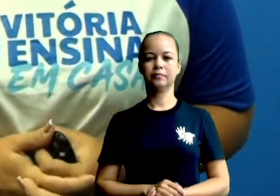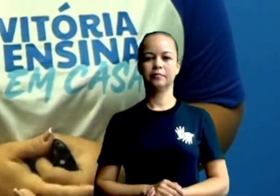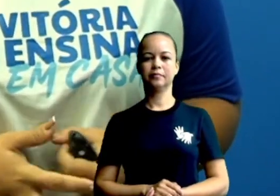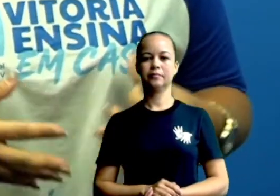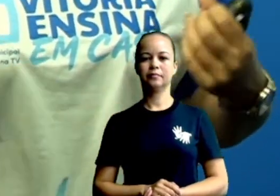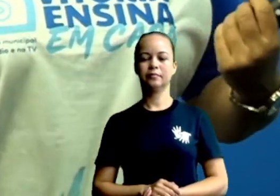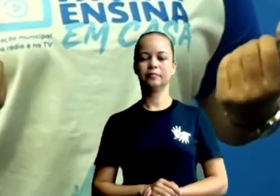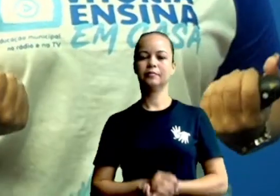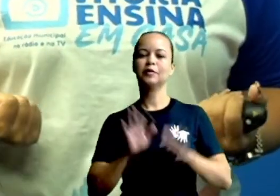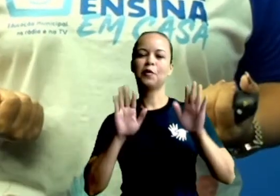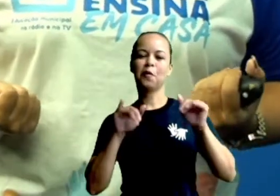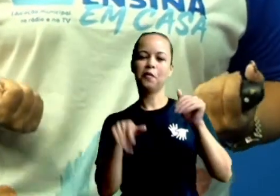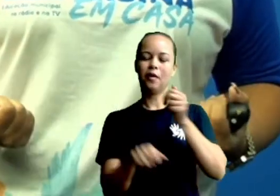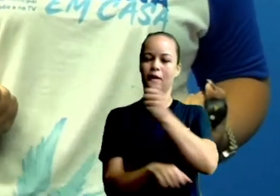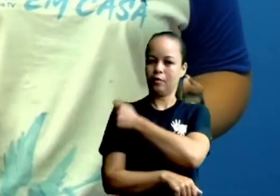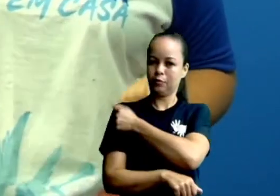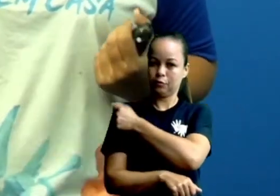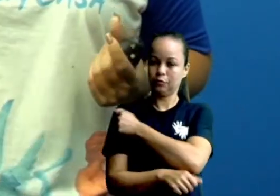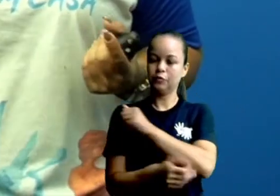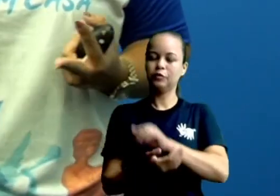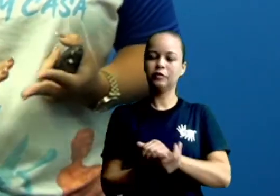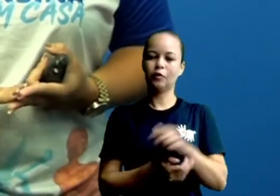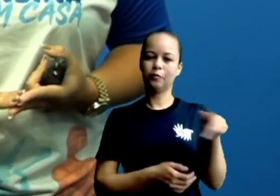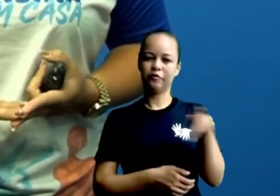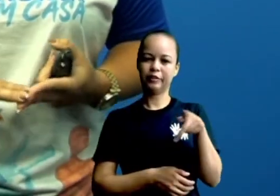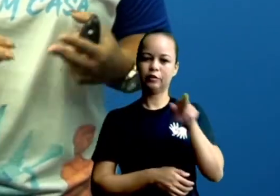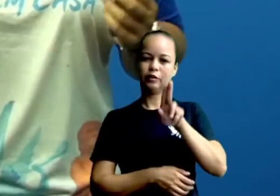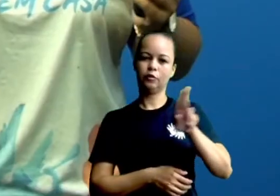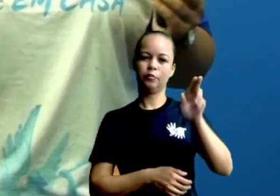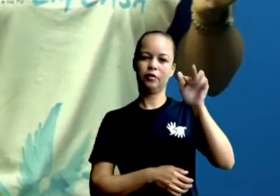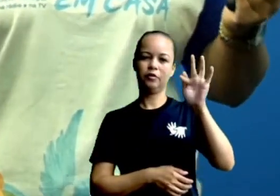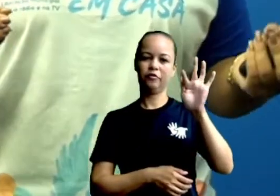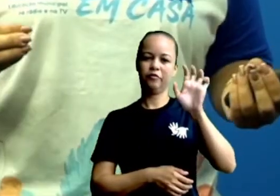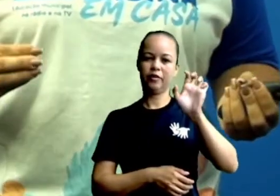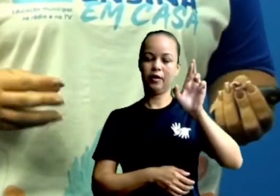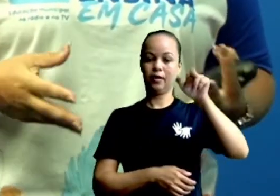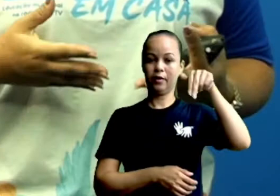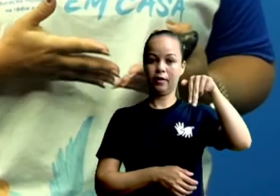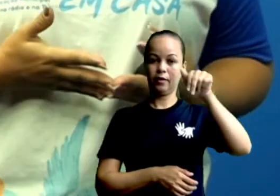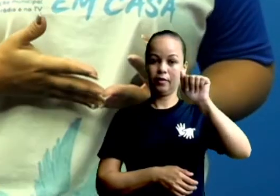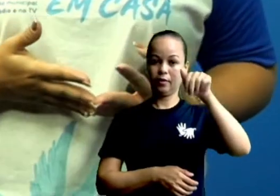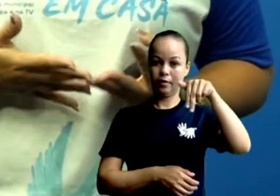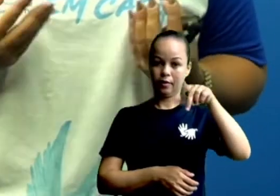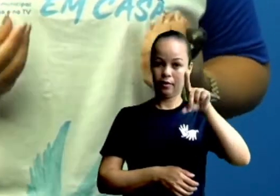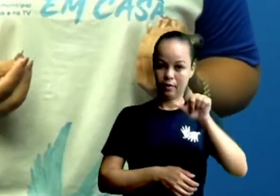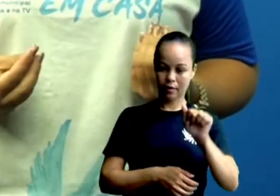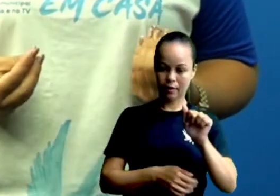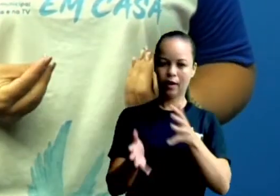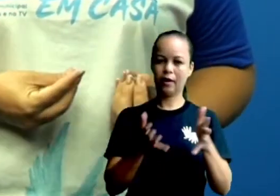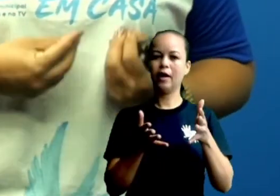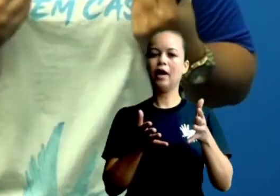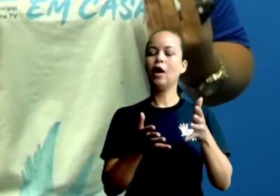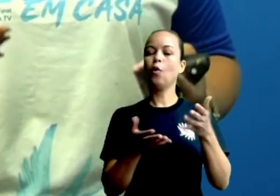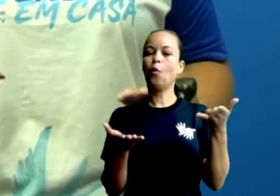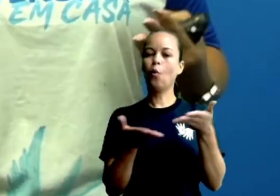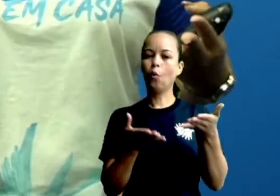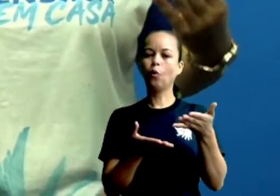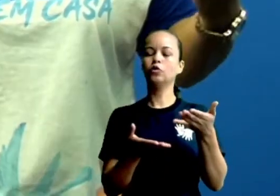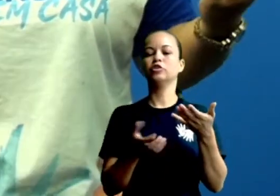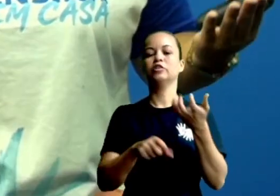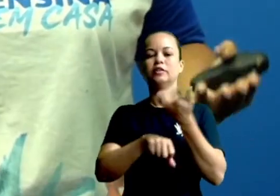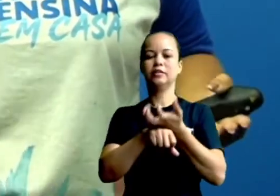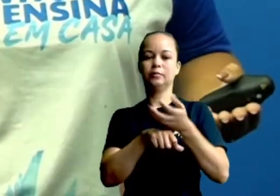Olá, pessoal! Eu sou a professora Fernanda, segundo ano, História. E hoje a gente vai trabalhar sobre o Dia